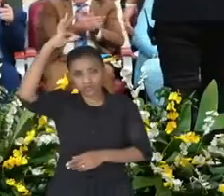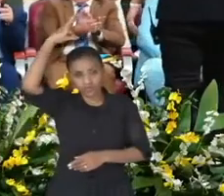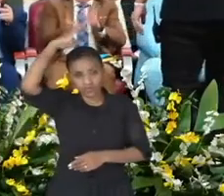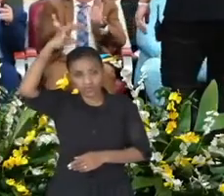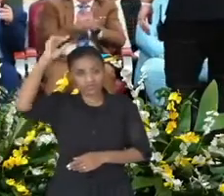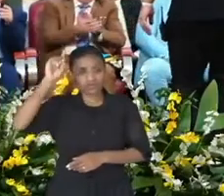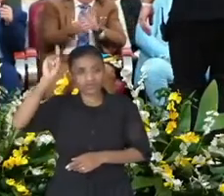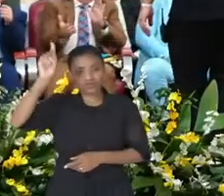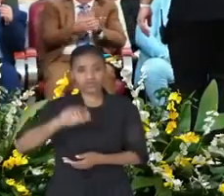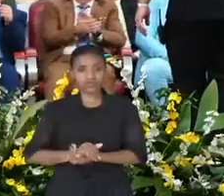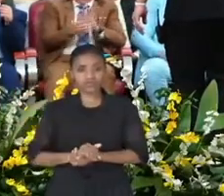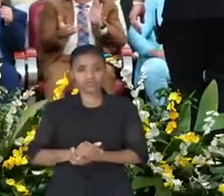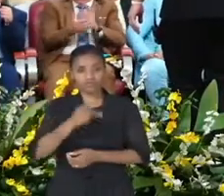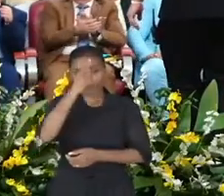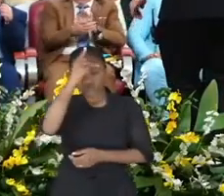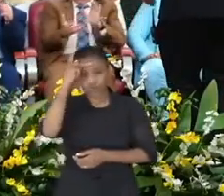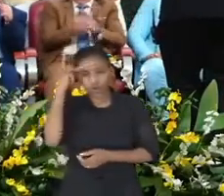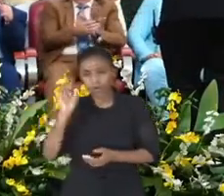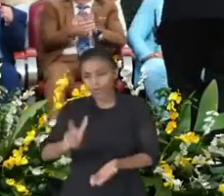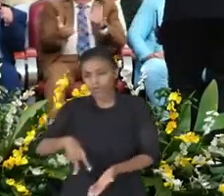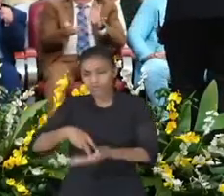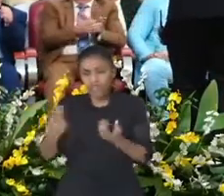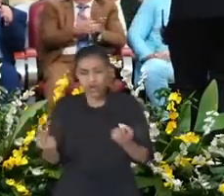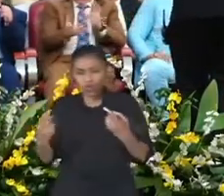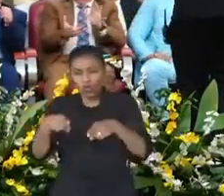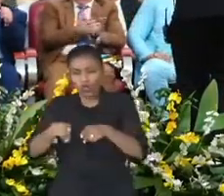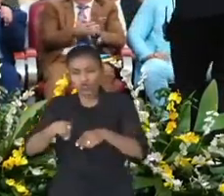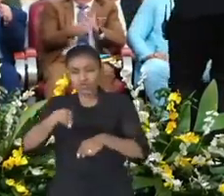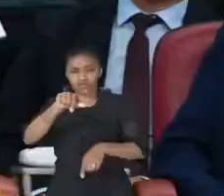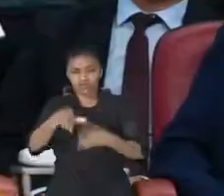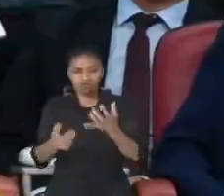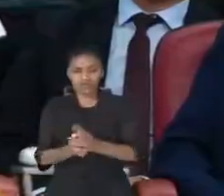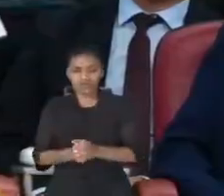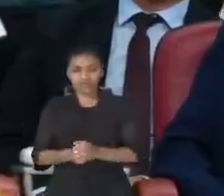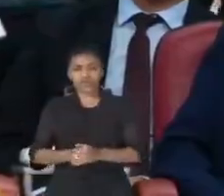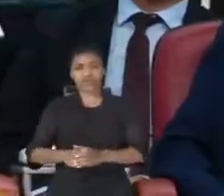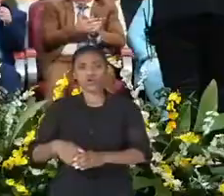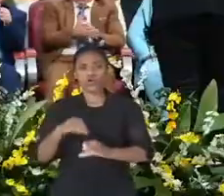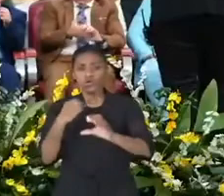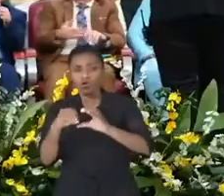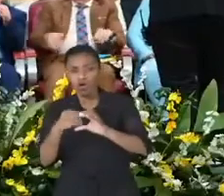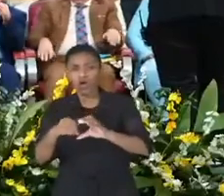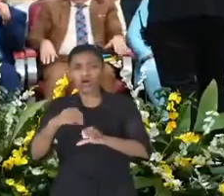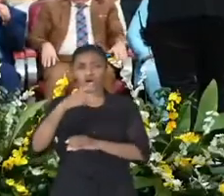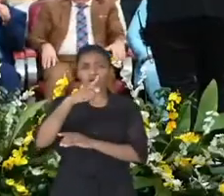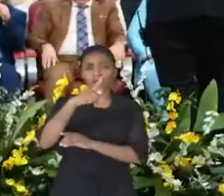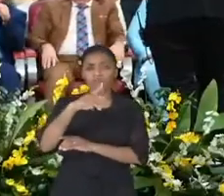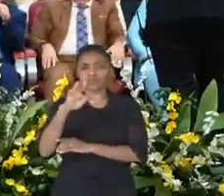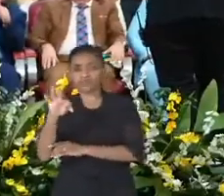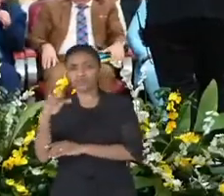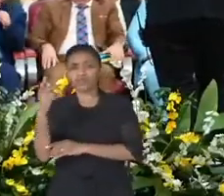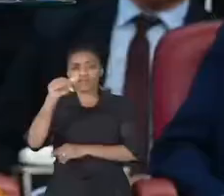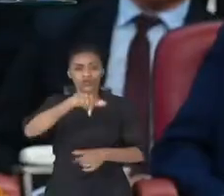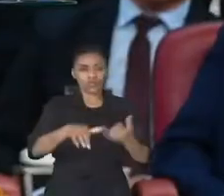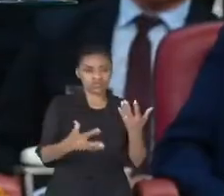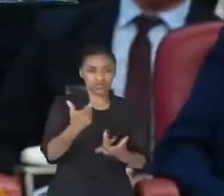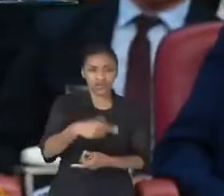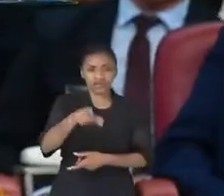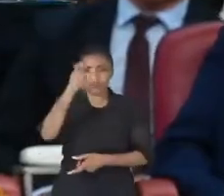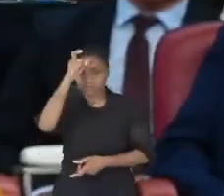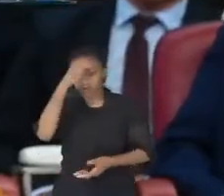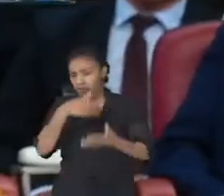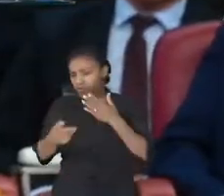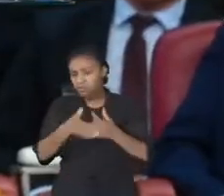levantar contra ele o inferno, pode se levantar a Rede Globo, o PT, pode se levantar o inferno, pode se levantar o capeta,